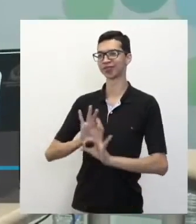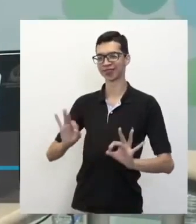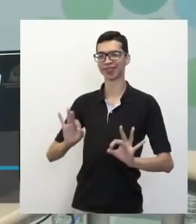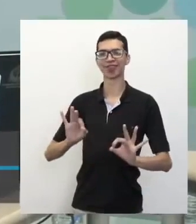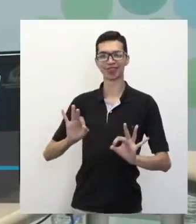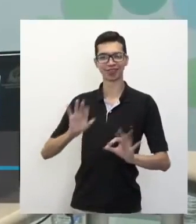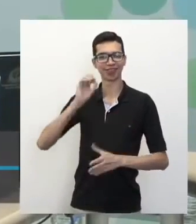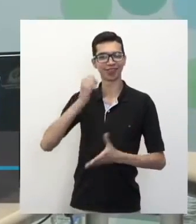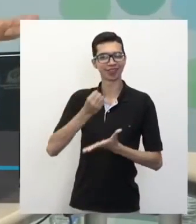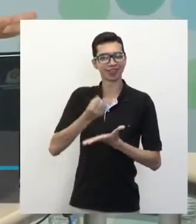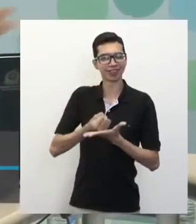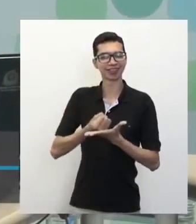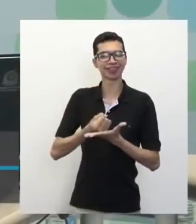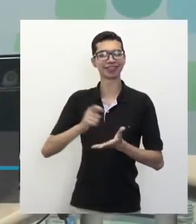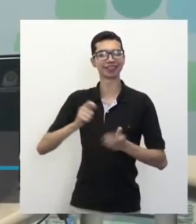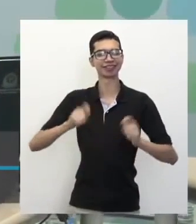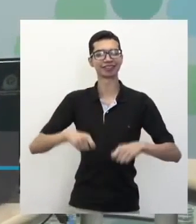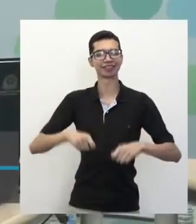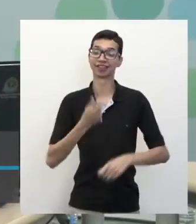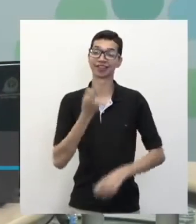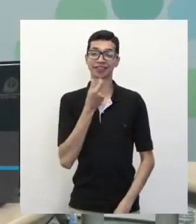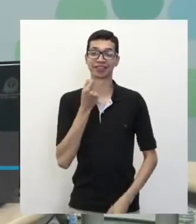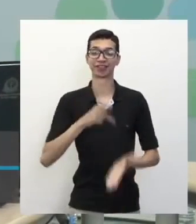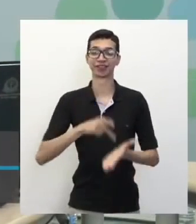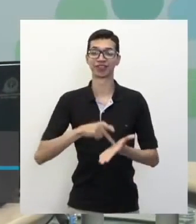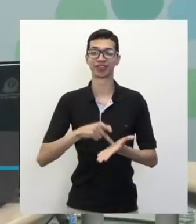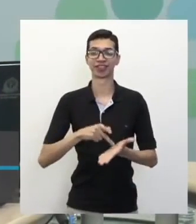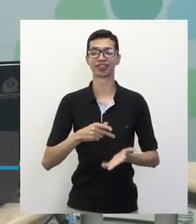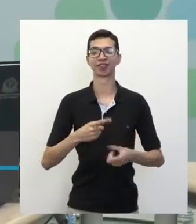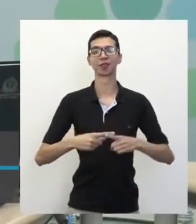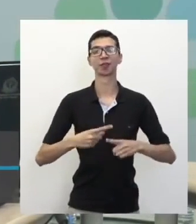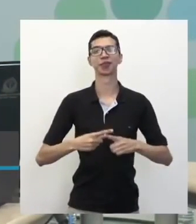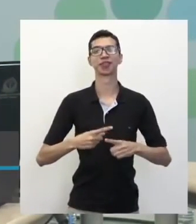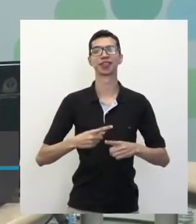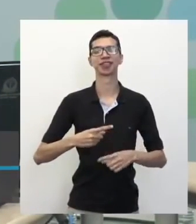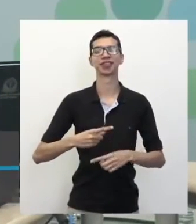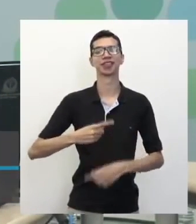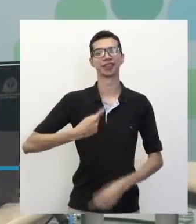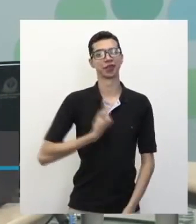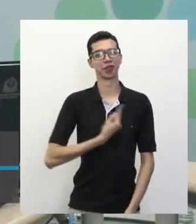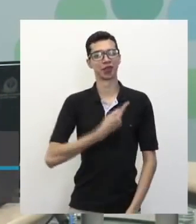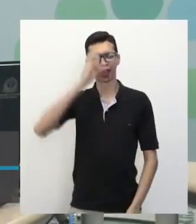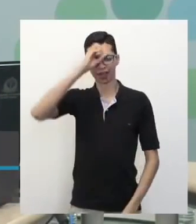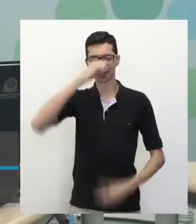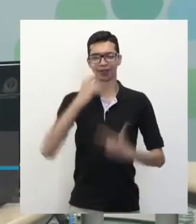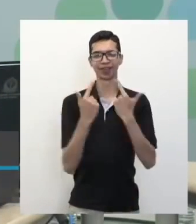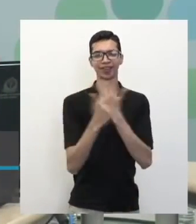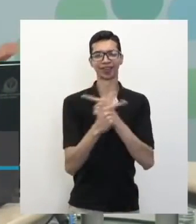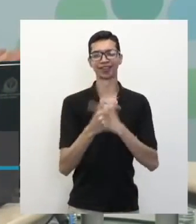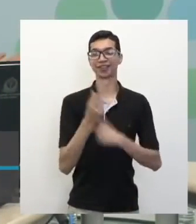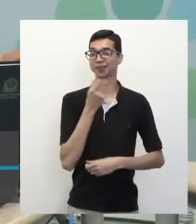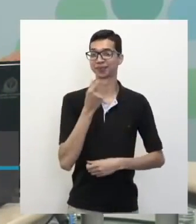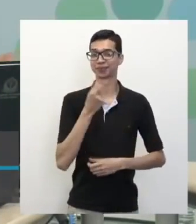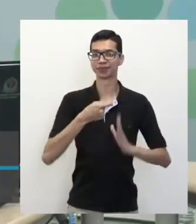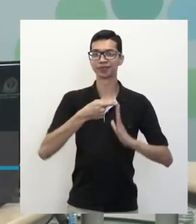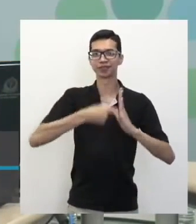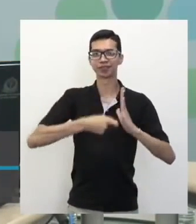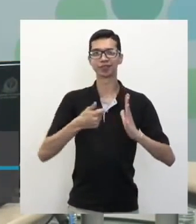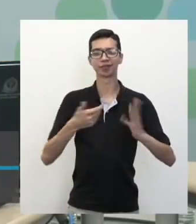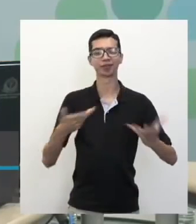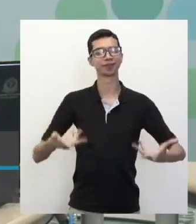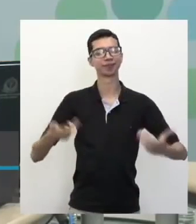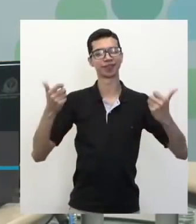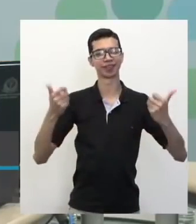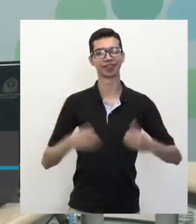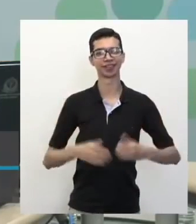Ficou muito engraçado. Gente, olha, é assim, né? É bom quando a gente aprende rindo, achando graça. E o texto é maravilhoso. Então,